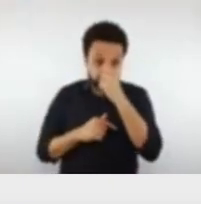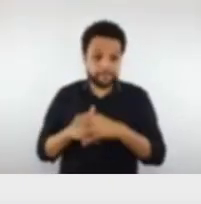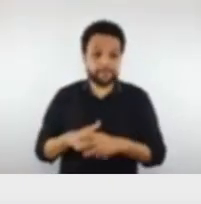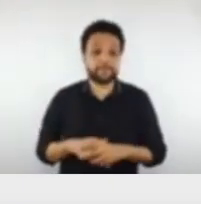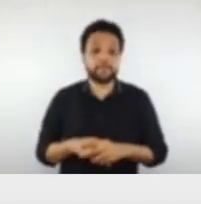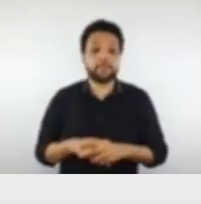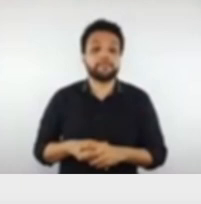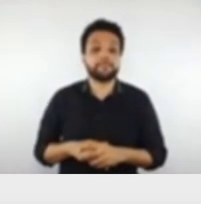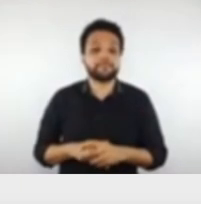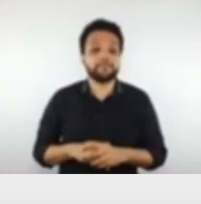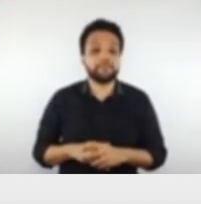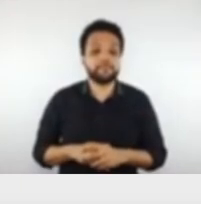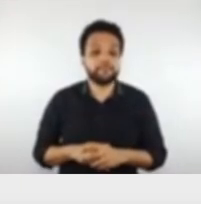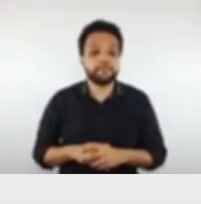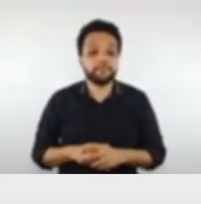israelenses.